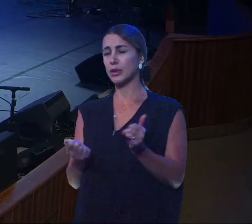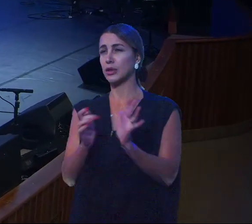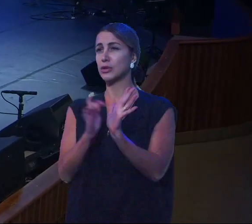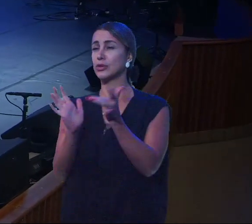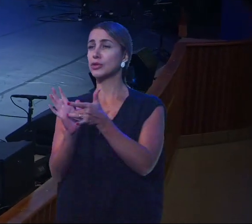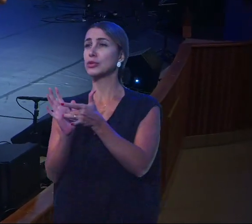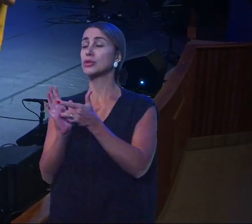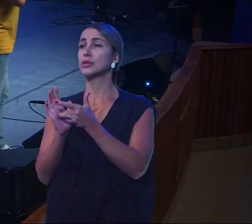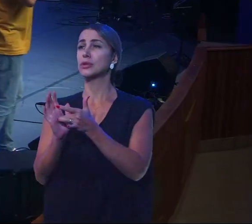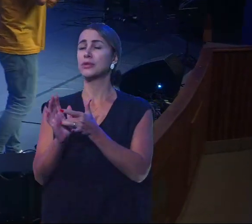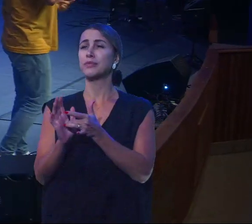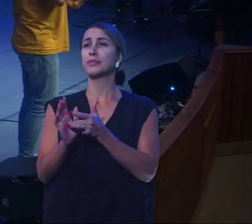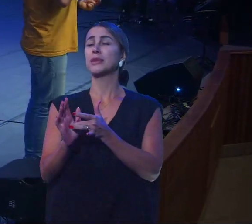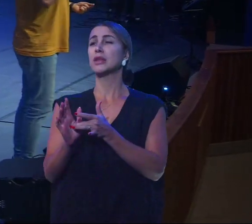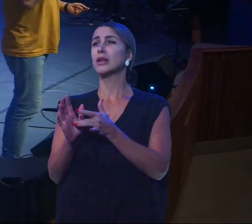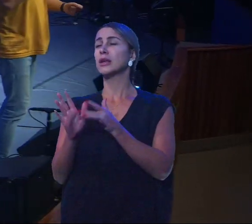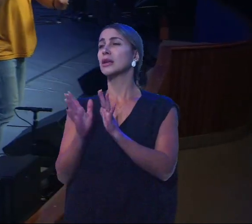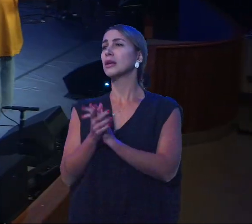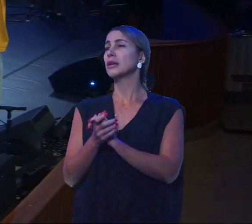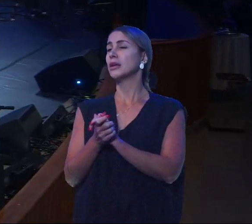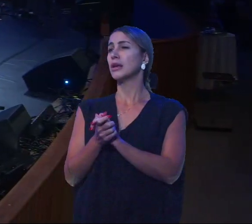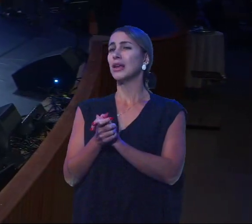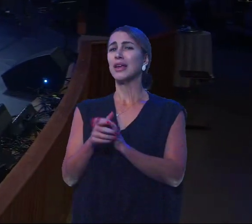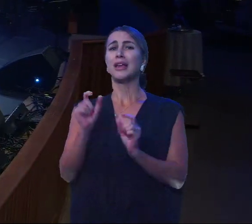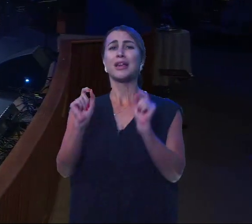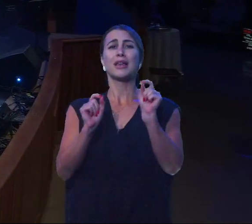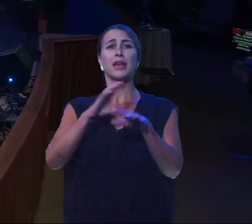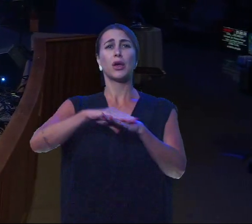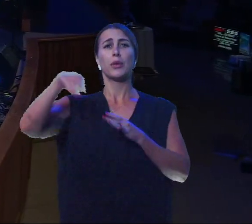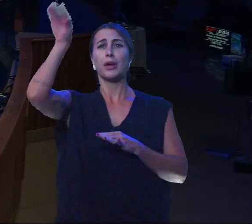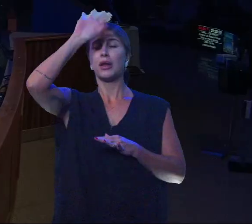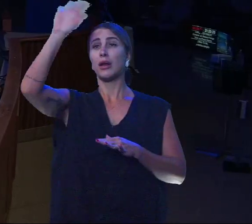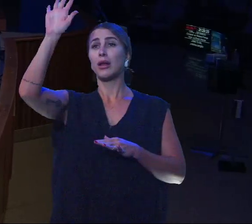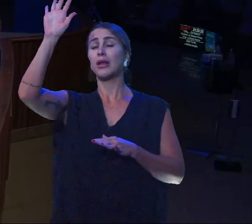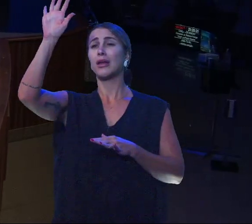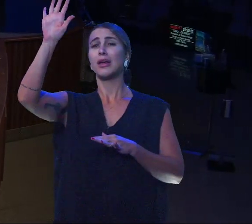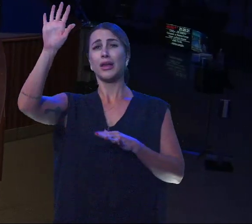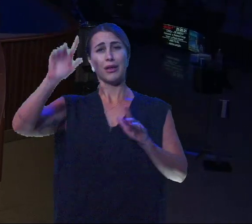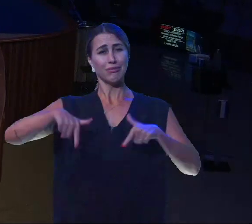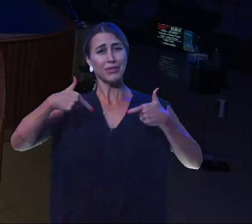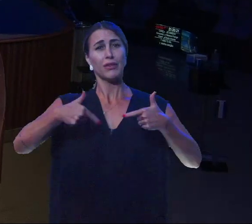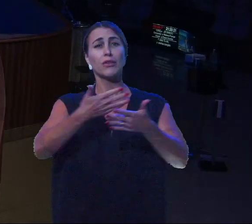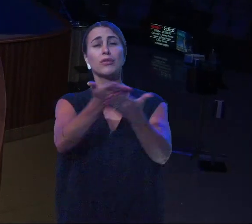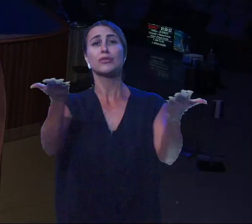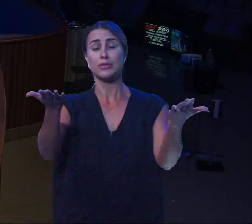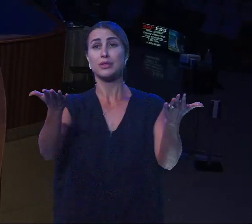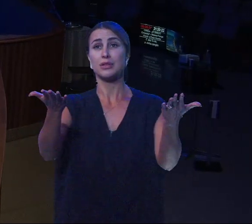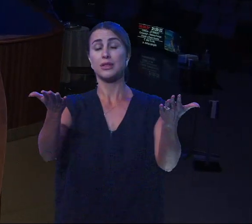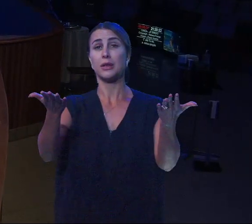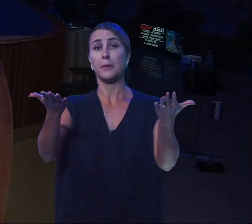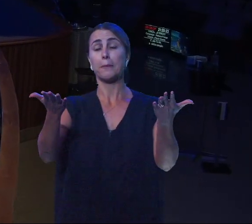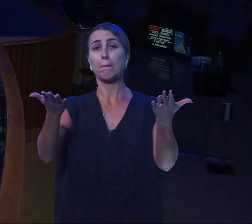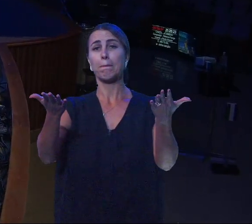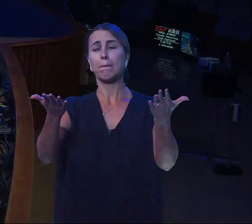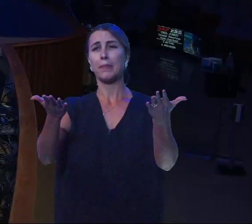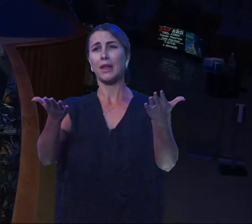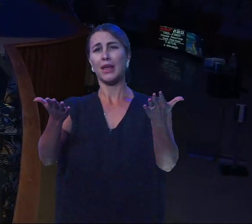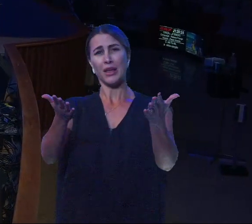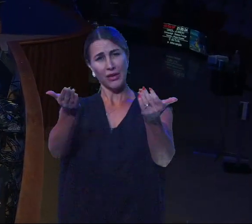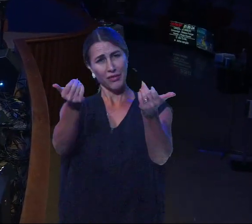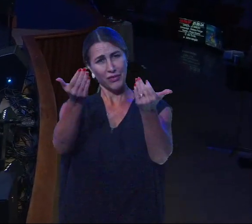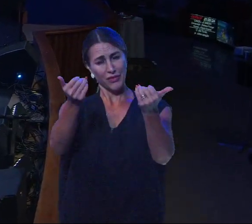eu queria desafiar você a vir aqui na frente para receber uma oração de uma outra pessoa. Você que levantou a mão tomando essa mesma decisão, vem para